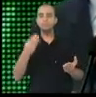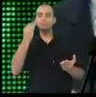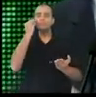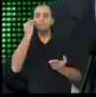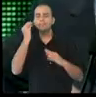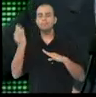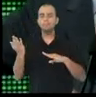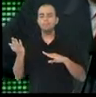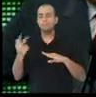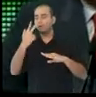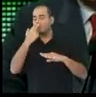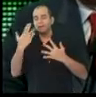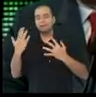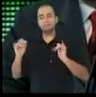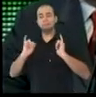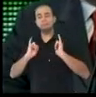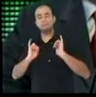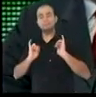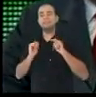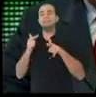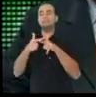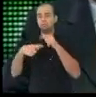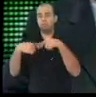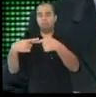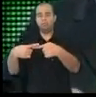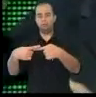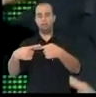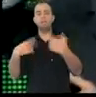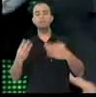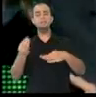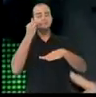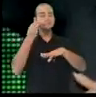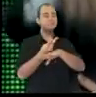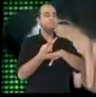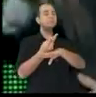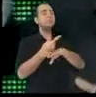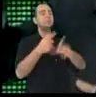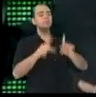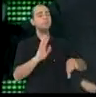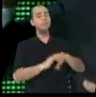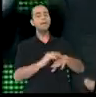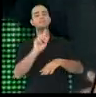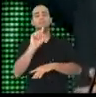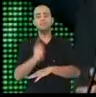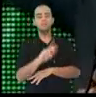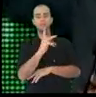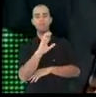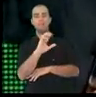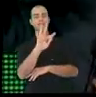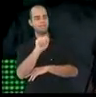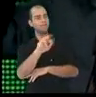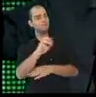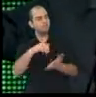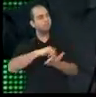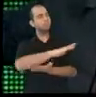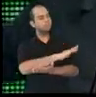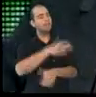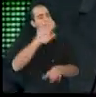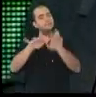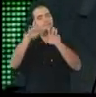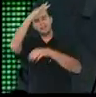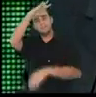coçar, indo atrás de quem tem mais de 1.000 hectares. Olha, 100 você vai ser desapropriado. Às vezes lá na Amazônia, ou